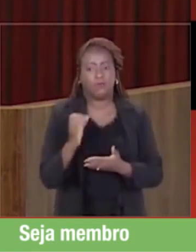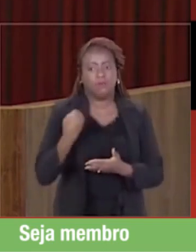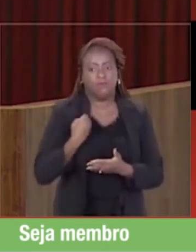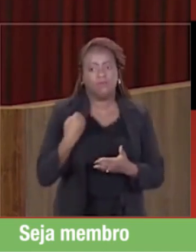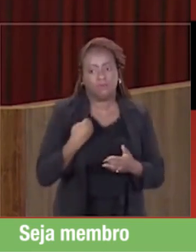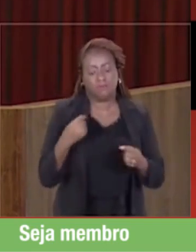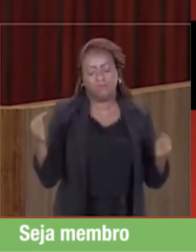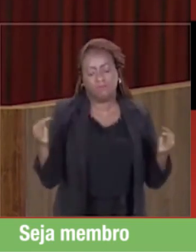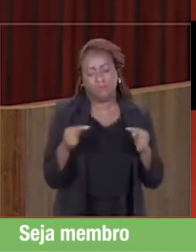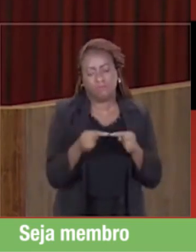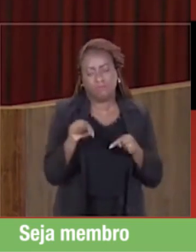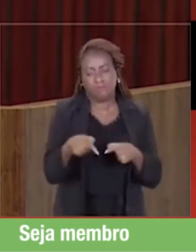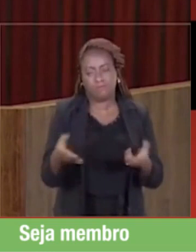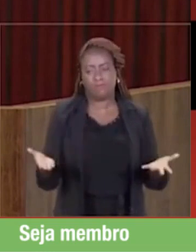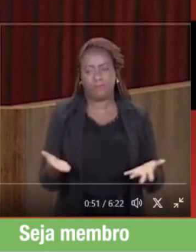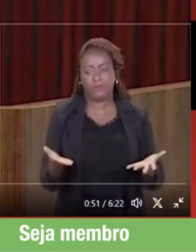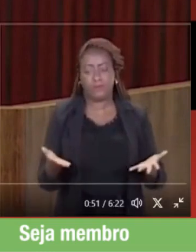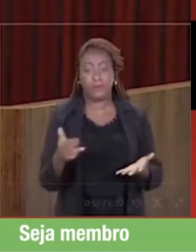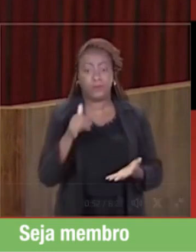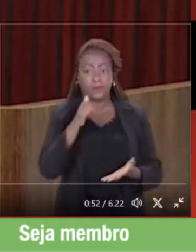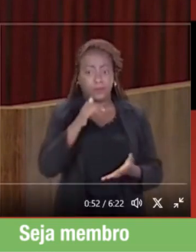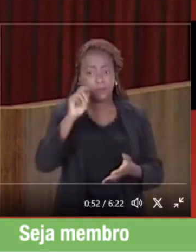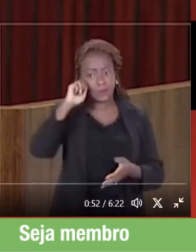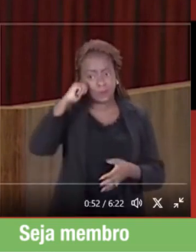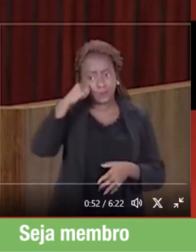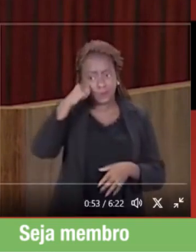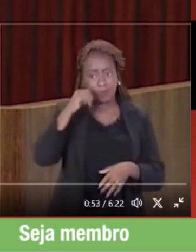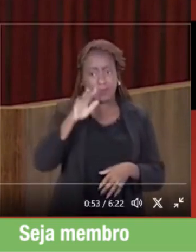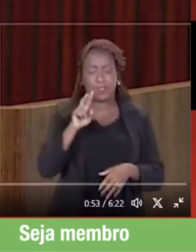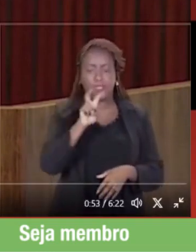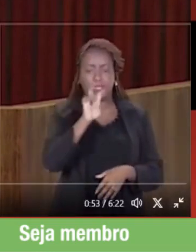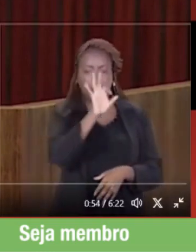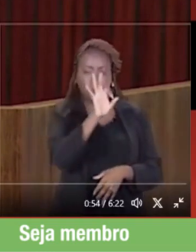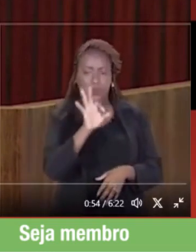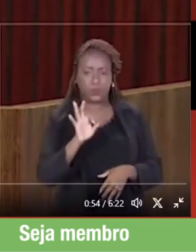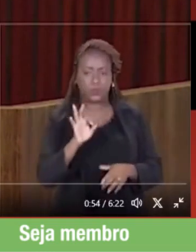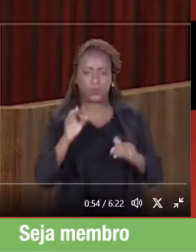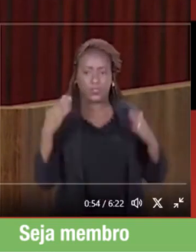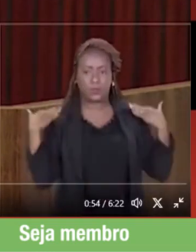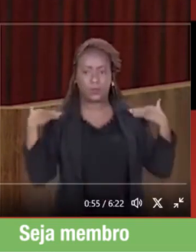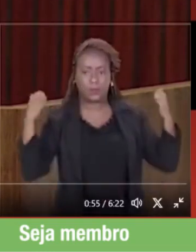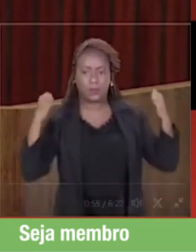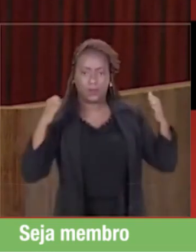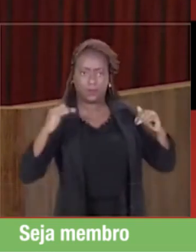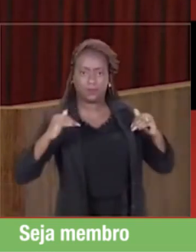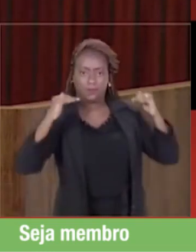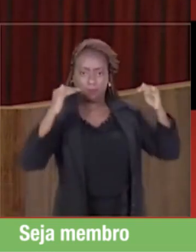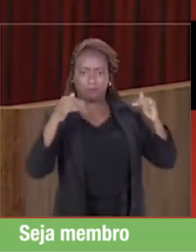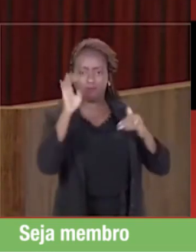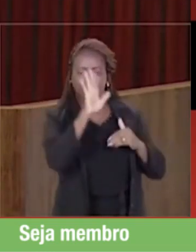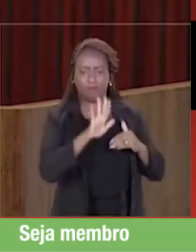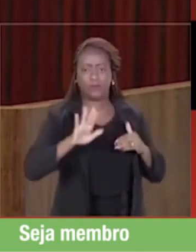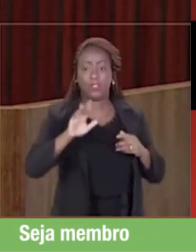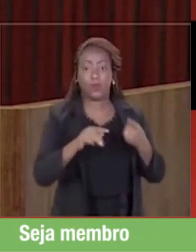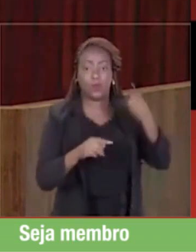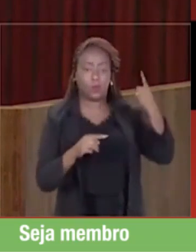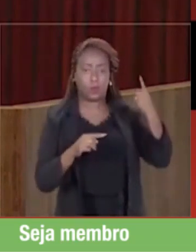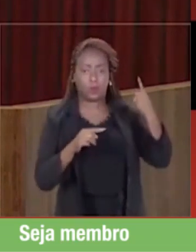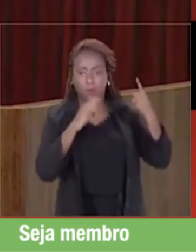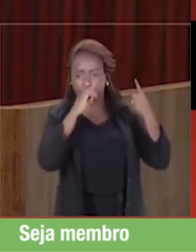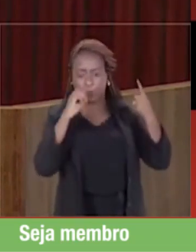esta realidade. Negras são apenas 5% da magistratura nacional, havendo apenas uma